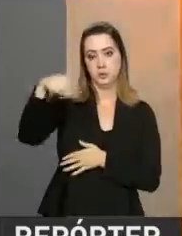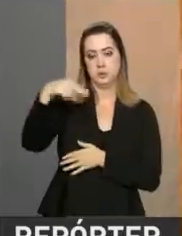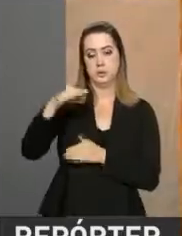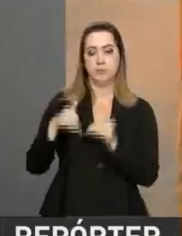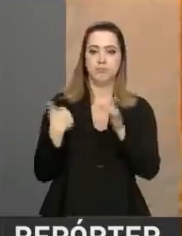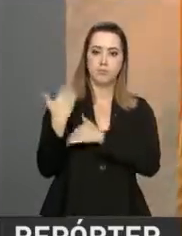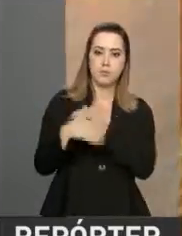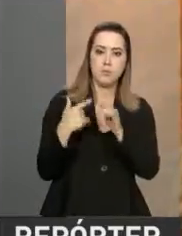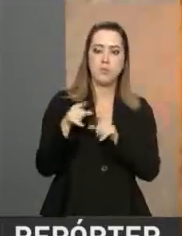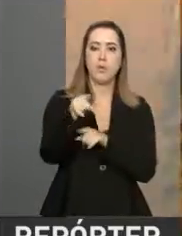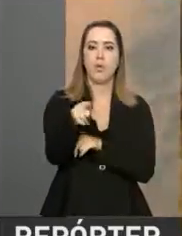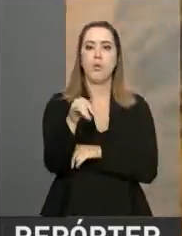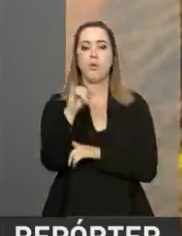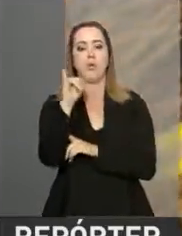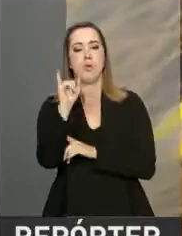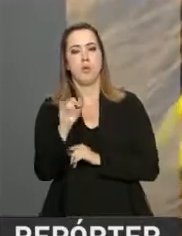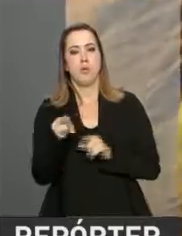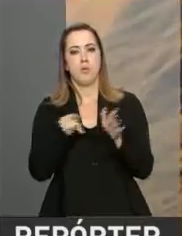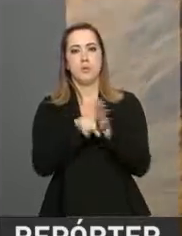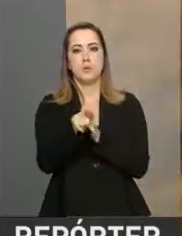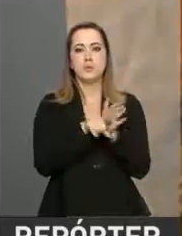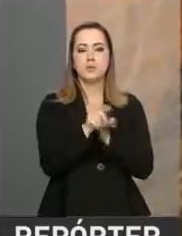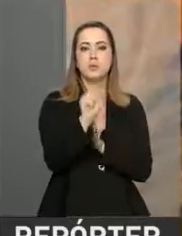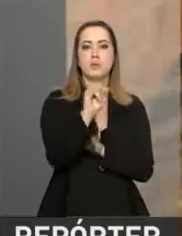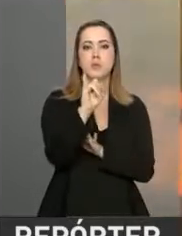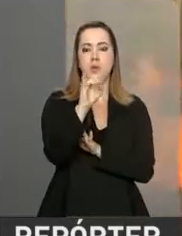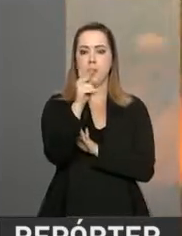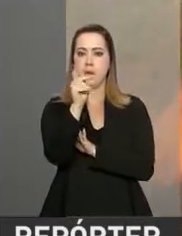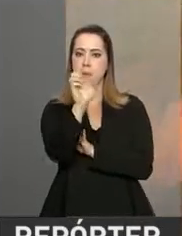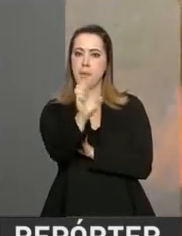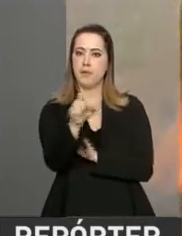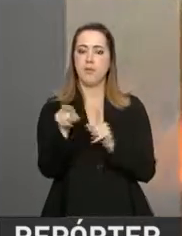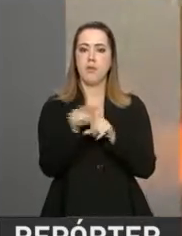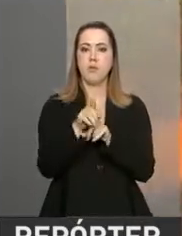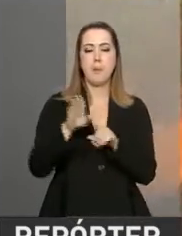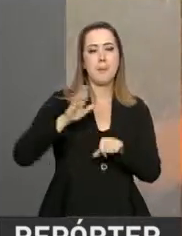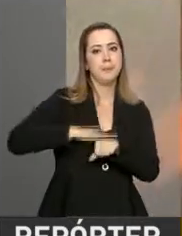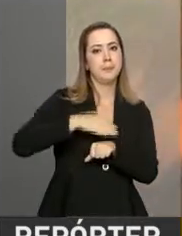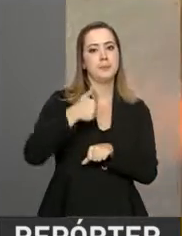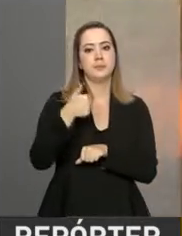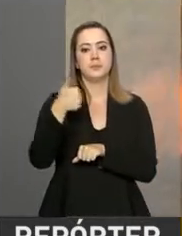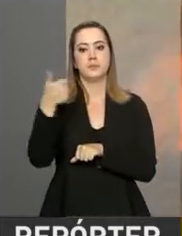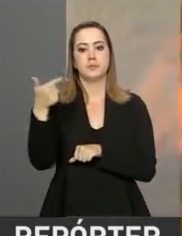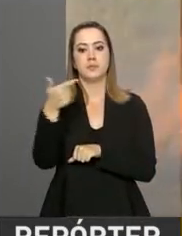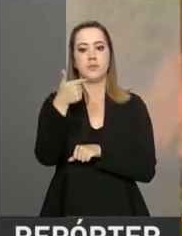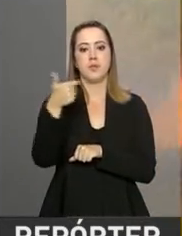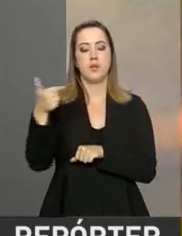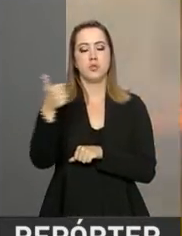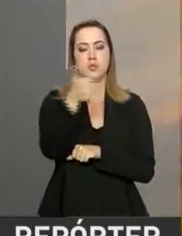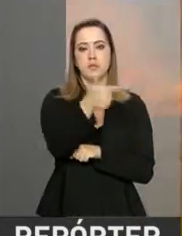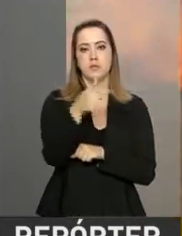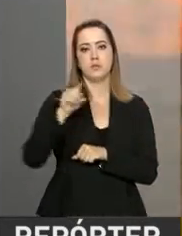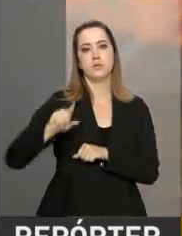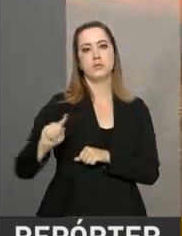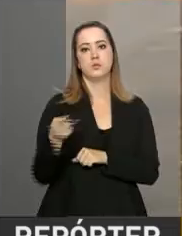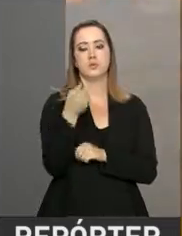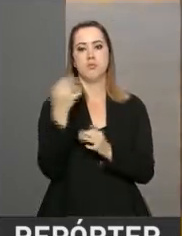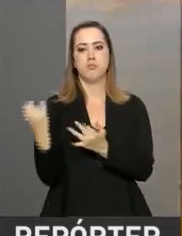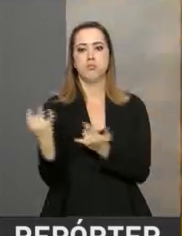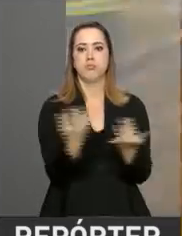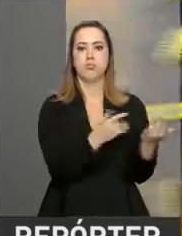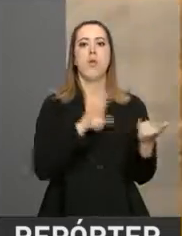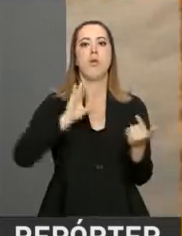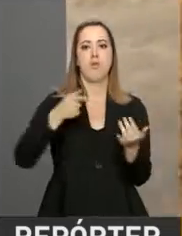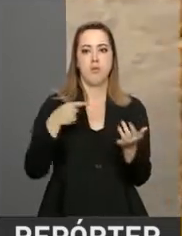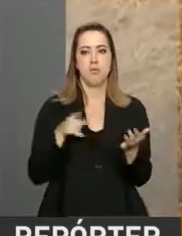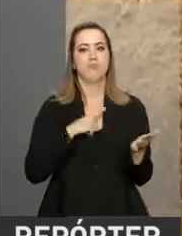De acordo com o Instituto Nacional de Pesquisas Espaciais, o INPE, mais de 112 mil incêndios e focos de queimada já foram registrados no